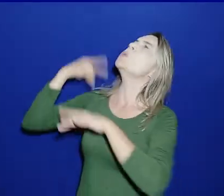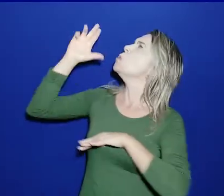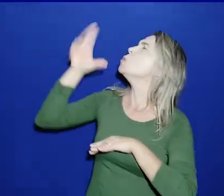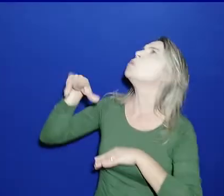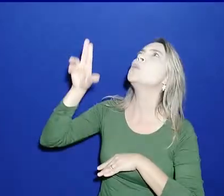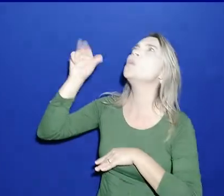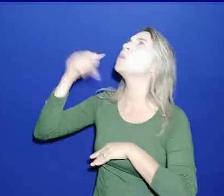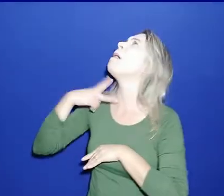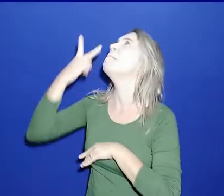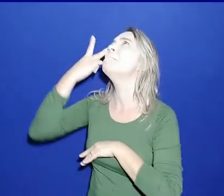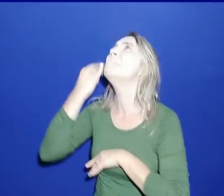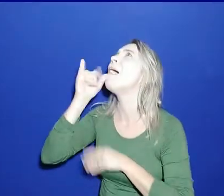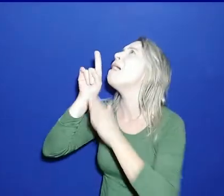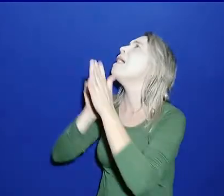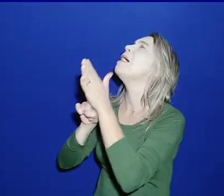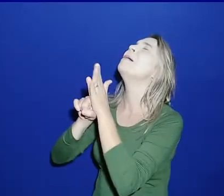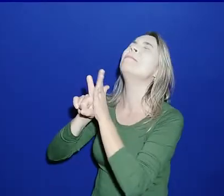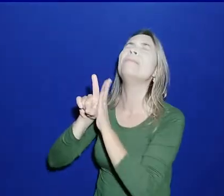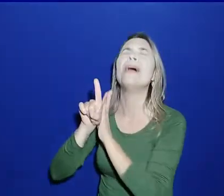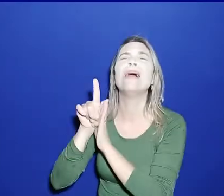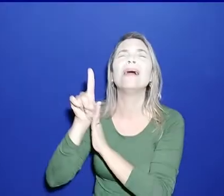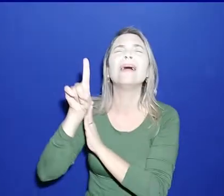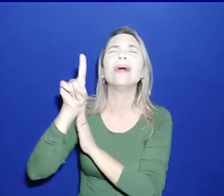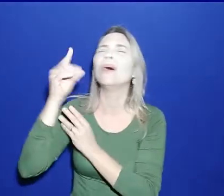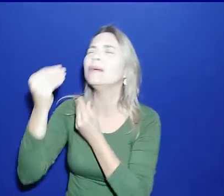ó Pai,